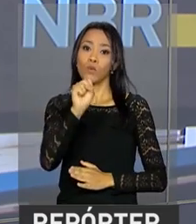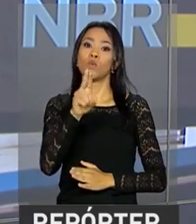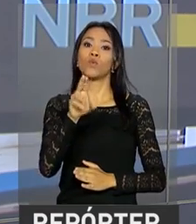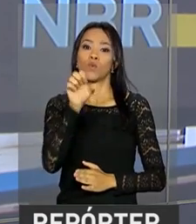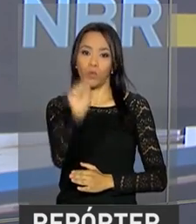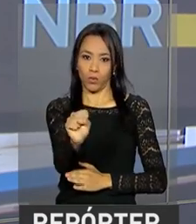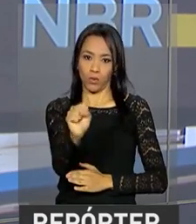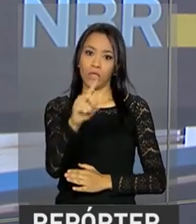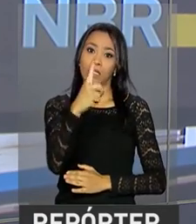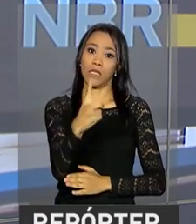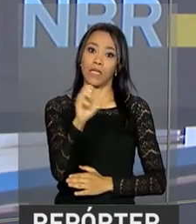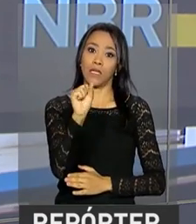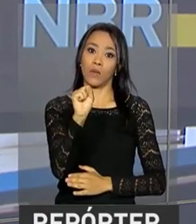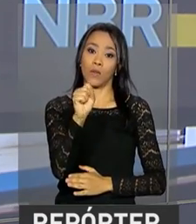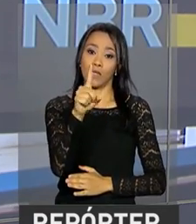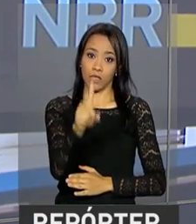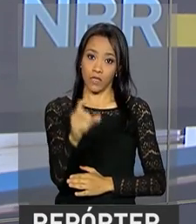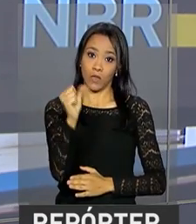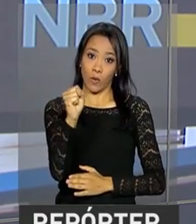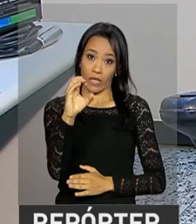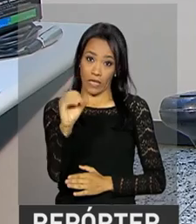até 180 dias.